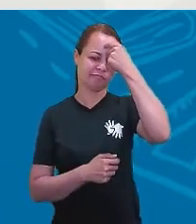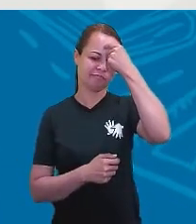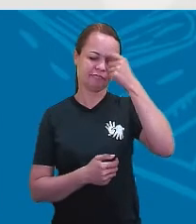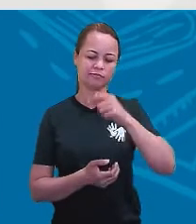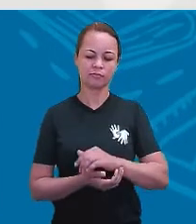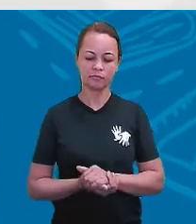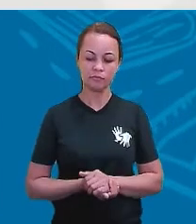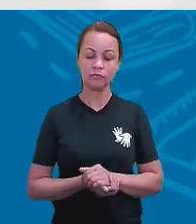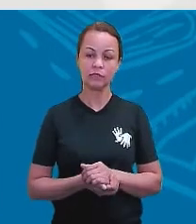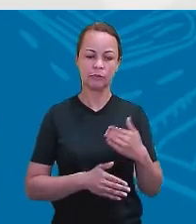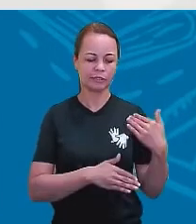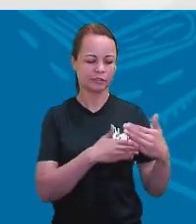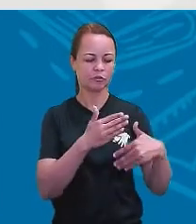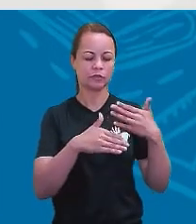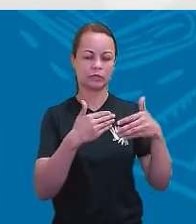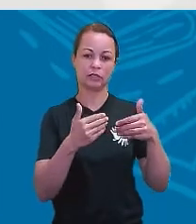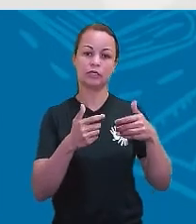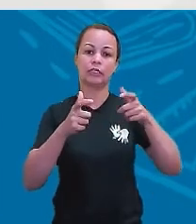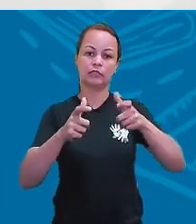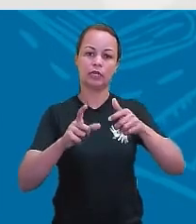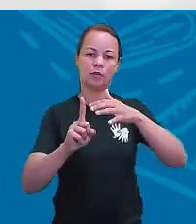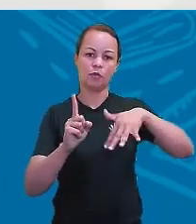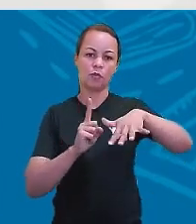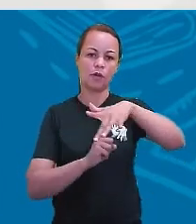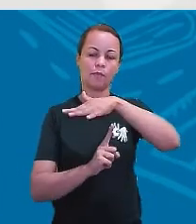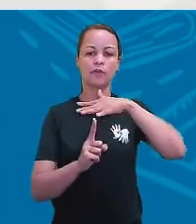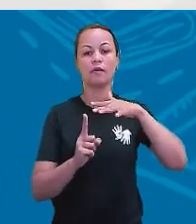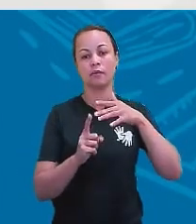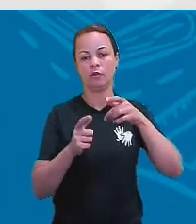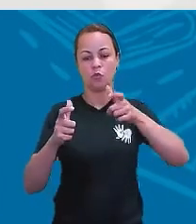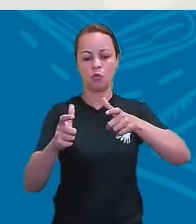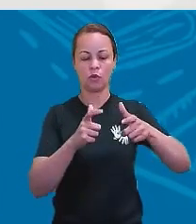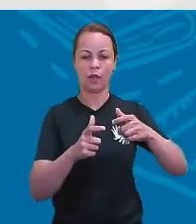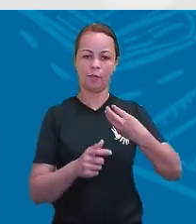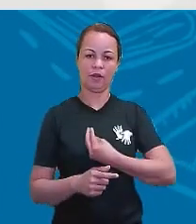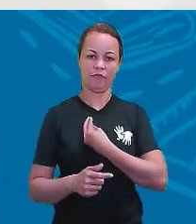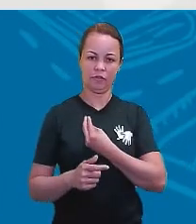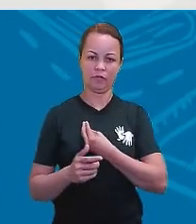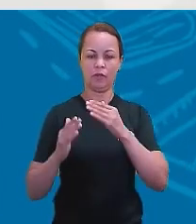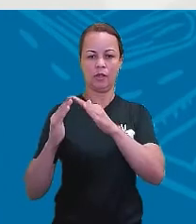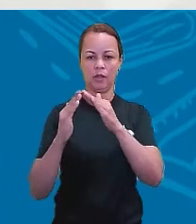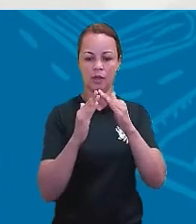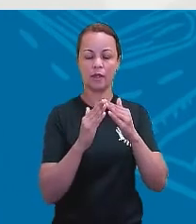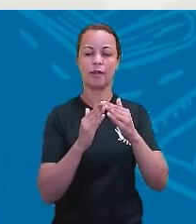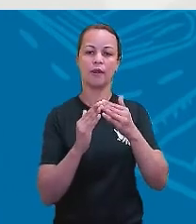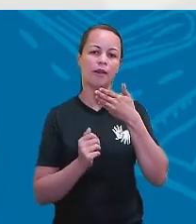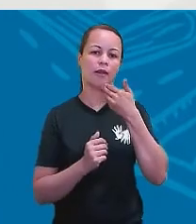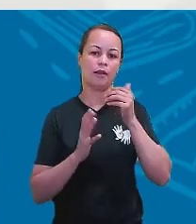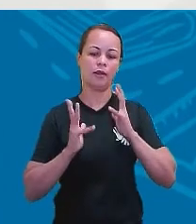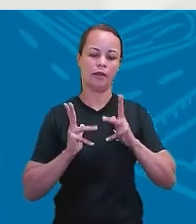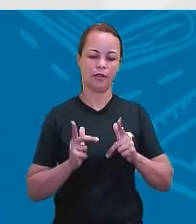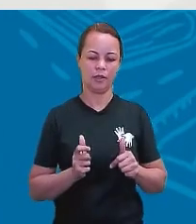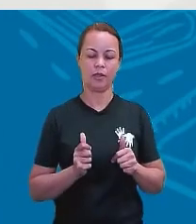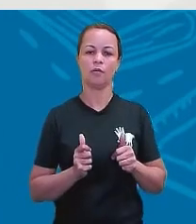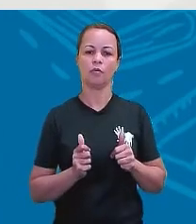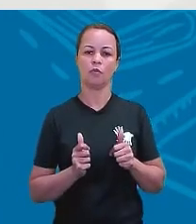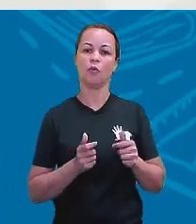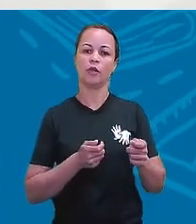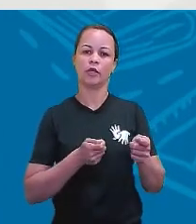gente consiga avançar e termos um ambiente, né, um lugar para nós morarmos cada vez mais limpo, né, e em equilíbrio com o